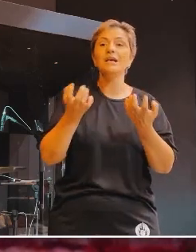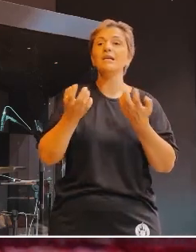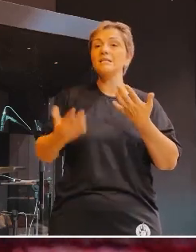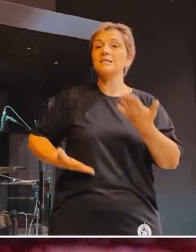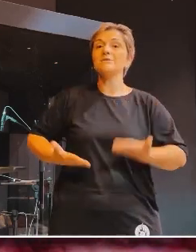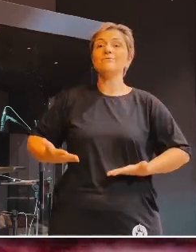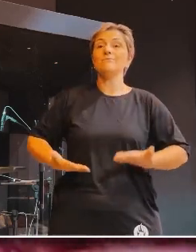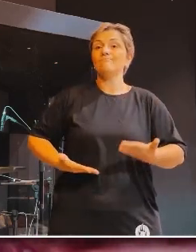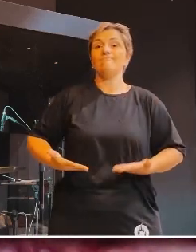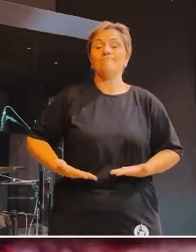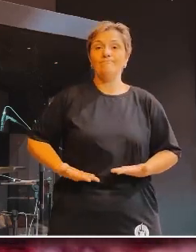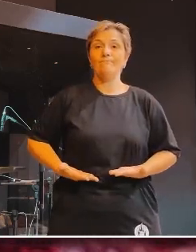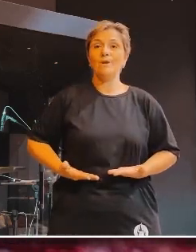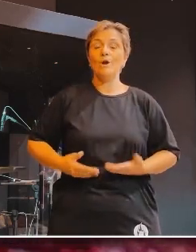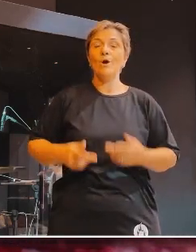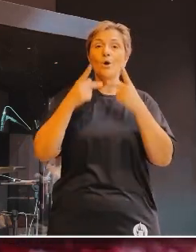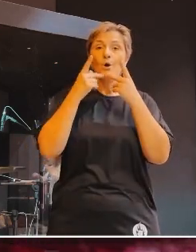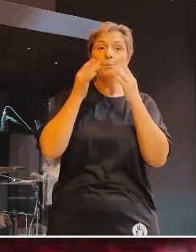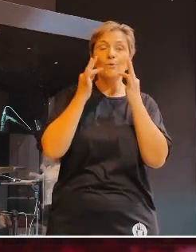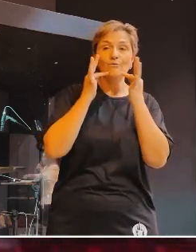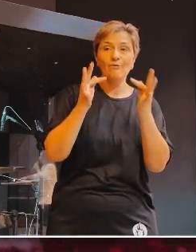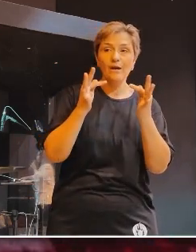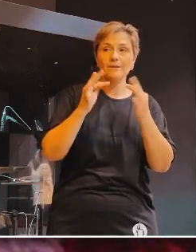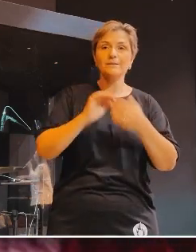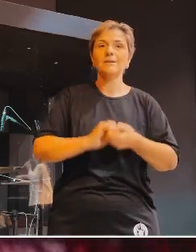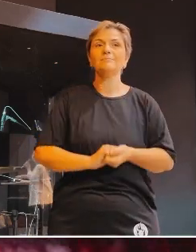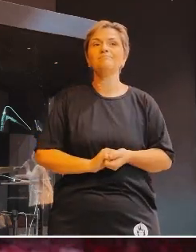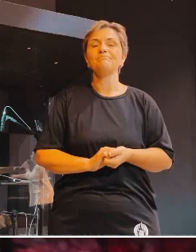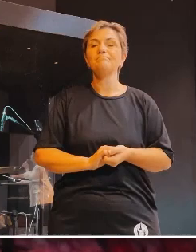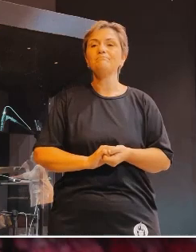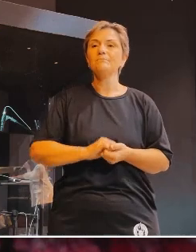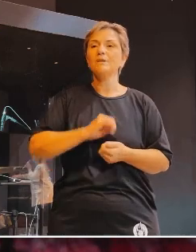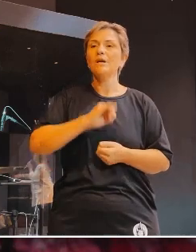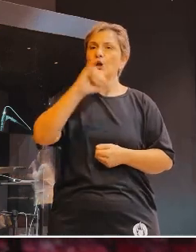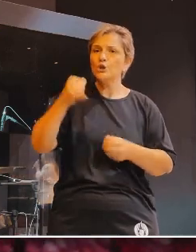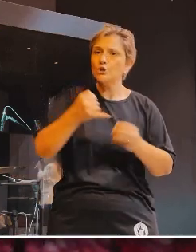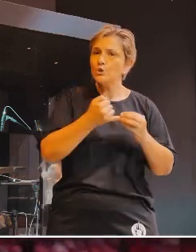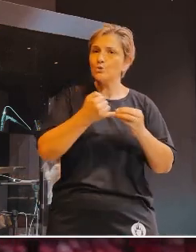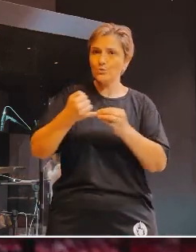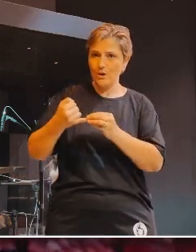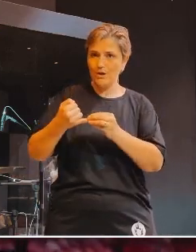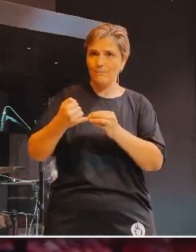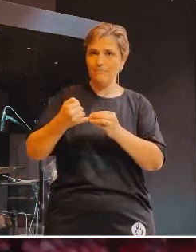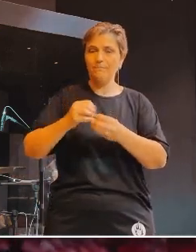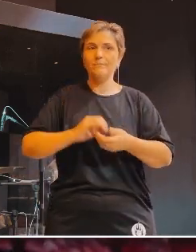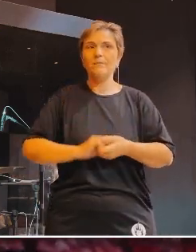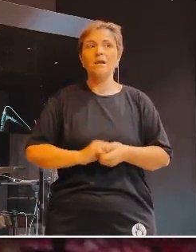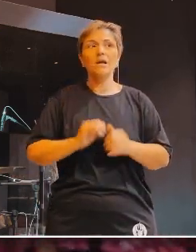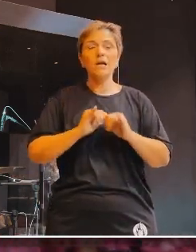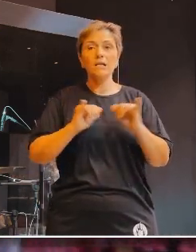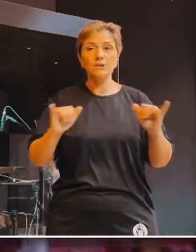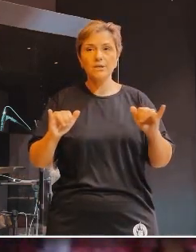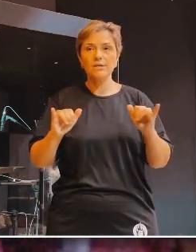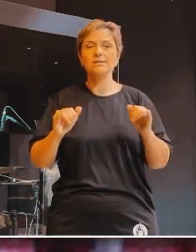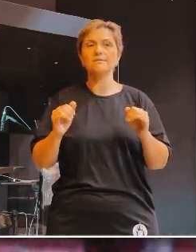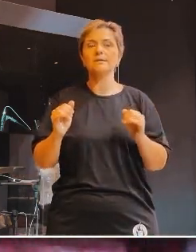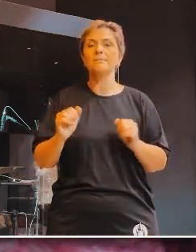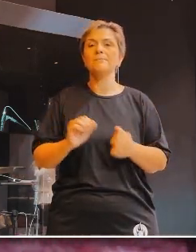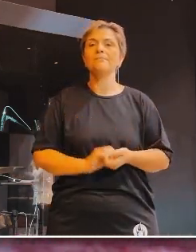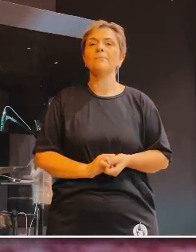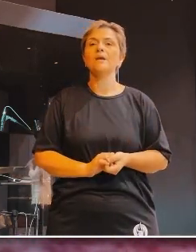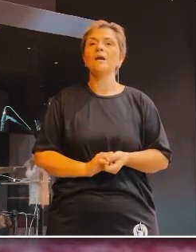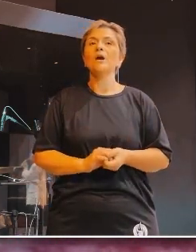servimos. O profeta Josué disse, em um certo tempo onde estava